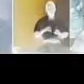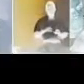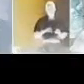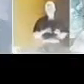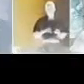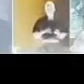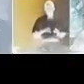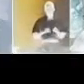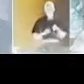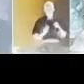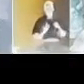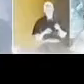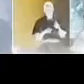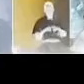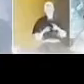jogava e fumava.